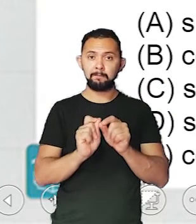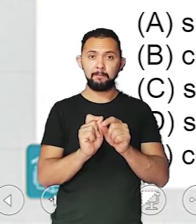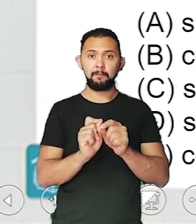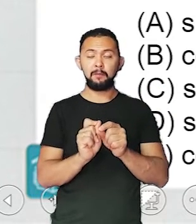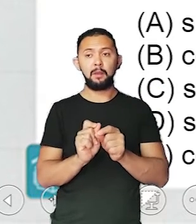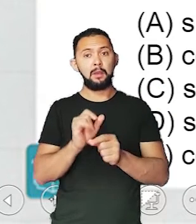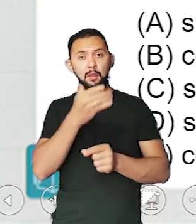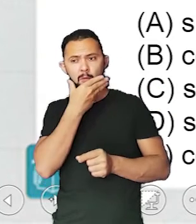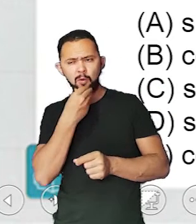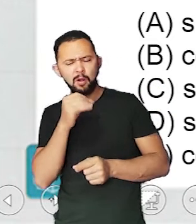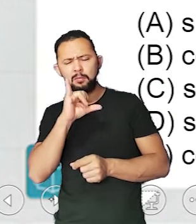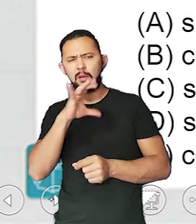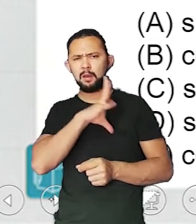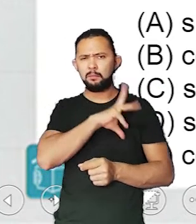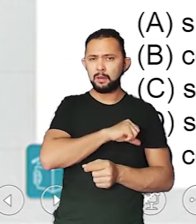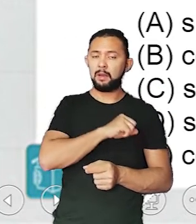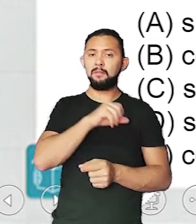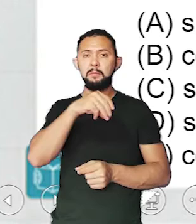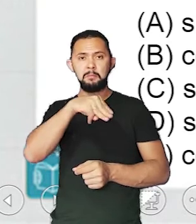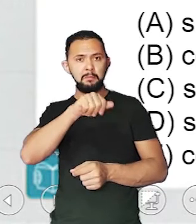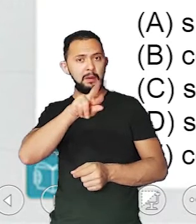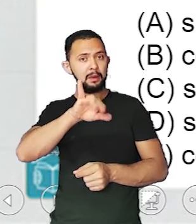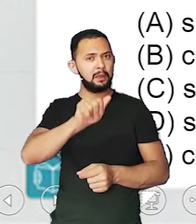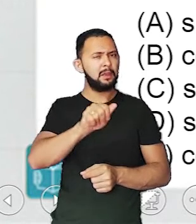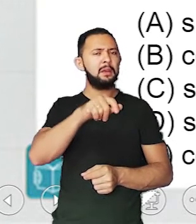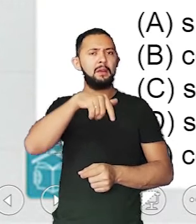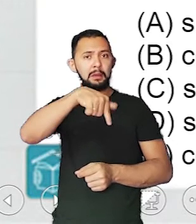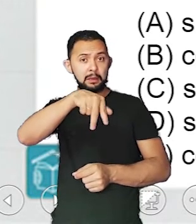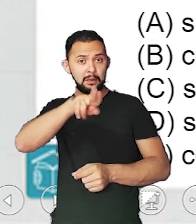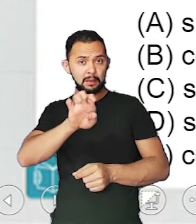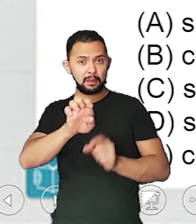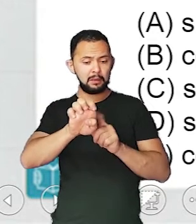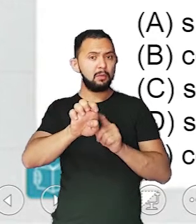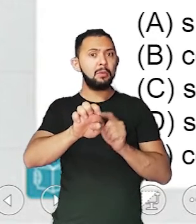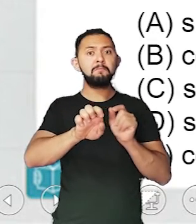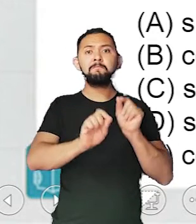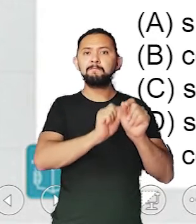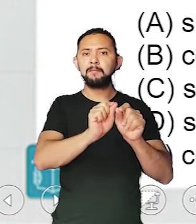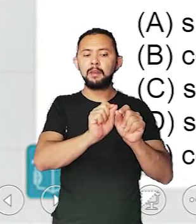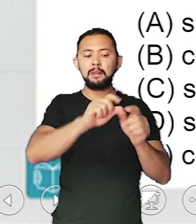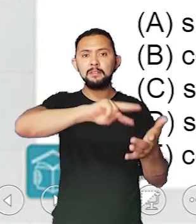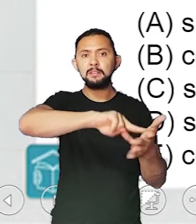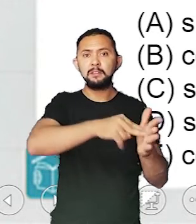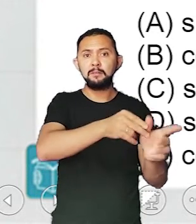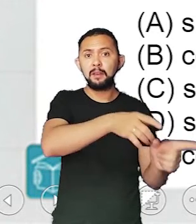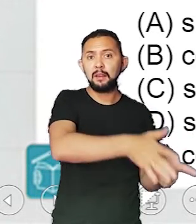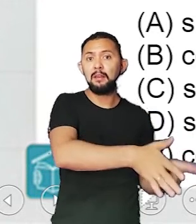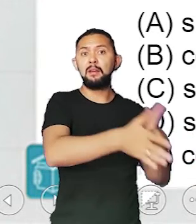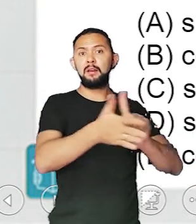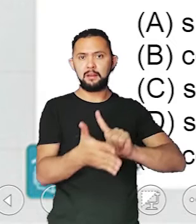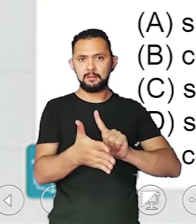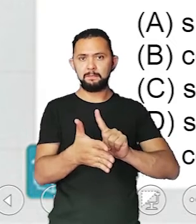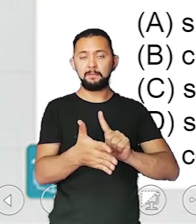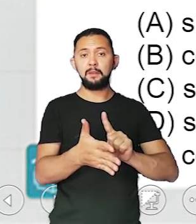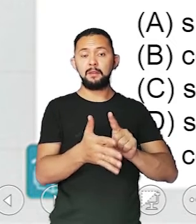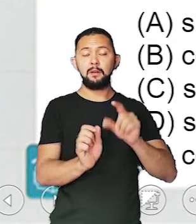amava Teresa, que amava Raimundo, que amava Maria. Esse quezinho aqui, né? A gente já sabe que ele retoma, né? Quem é que amava Raimundo? É